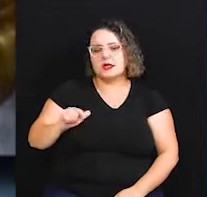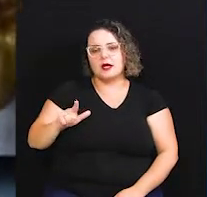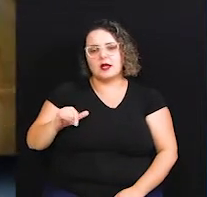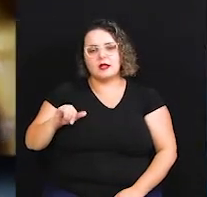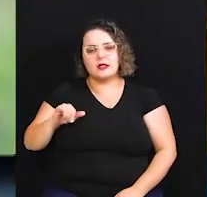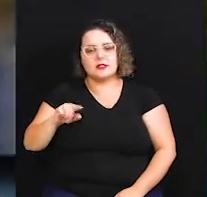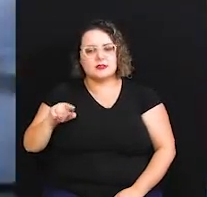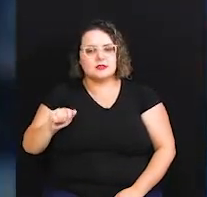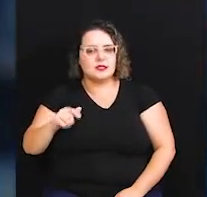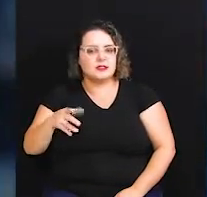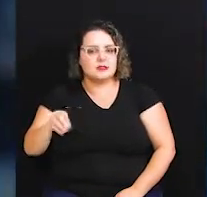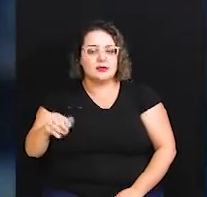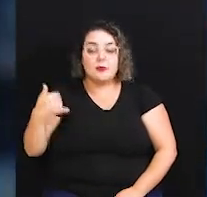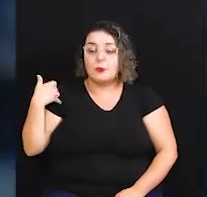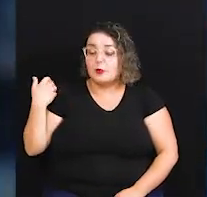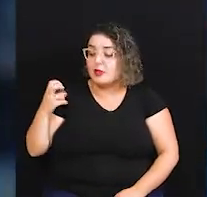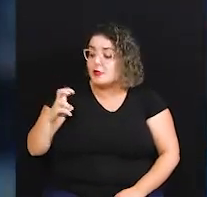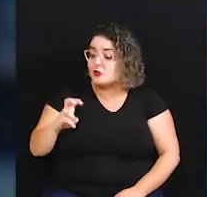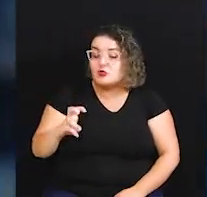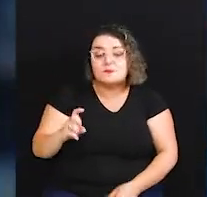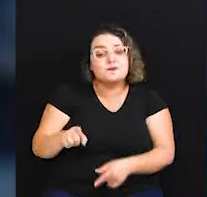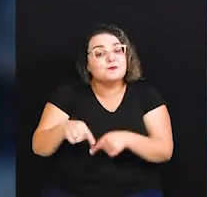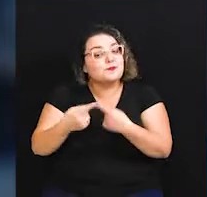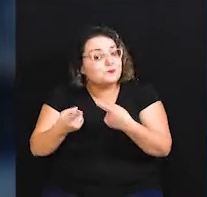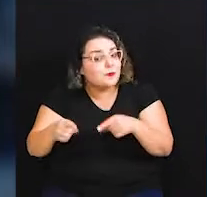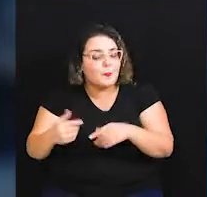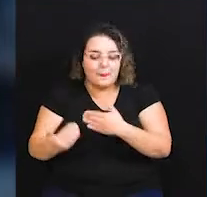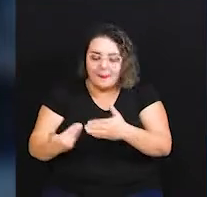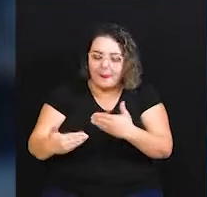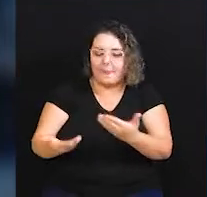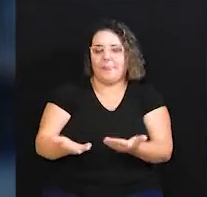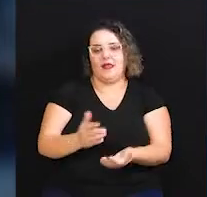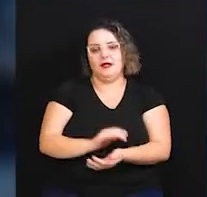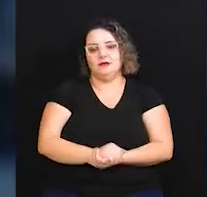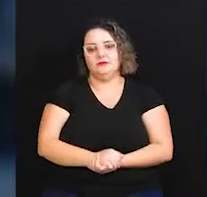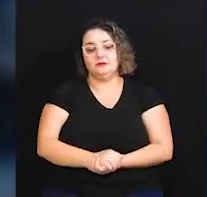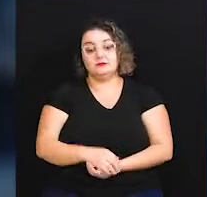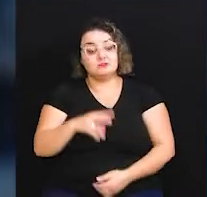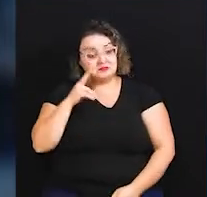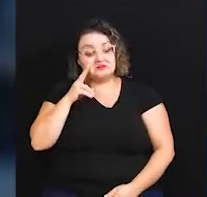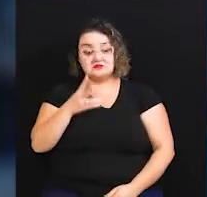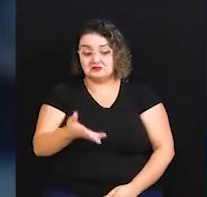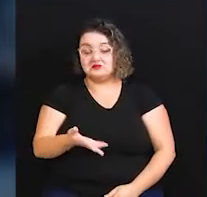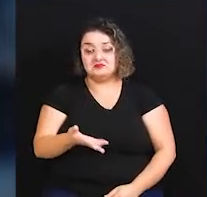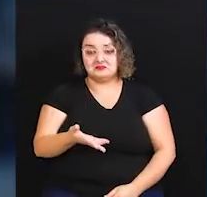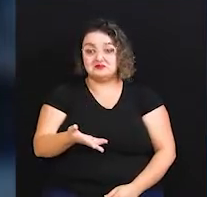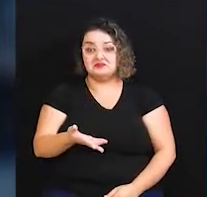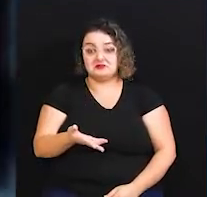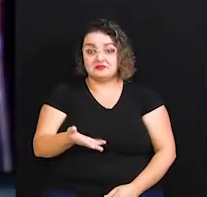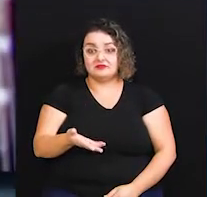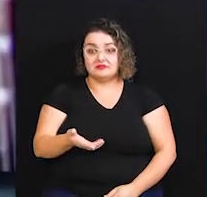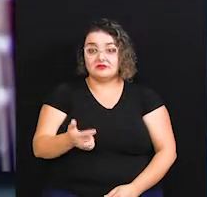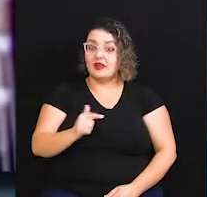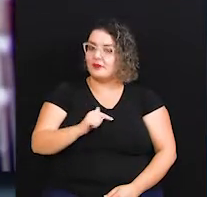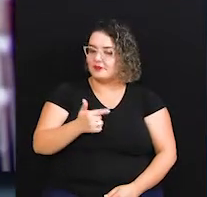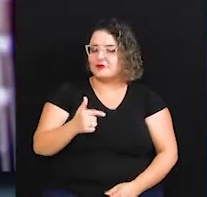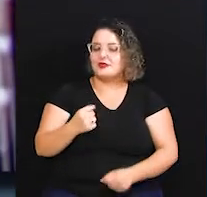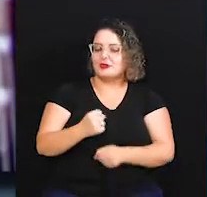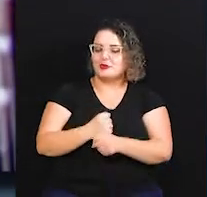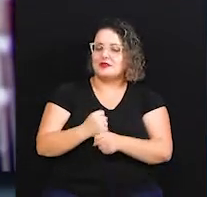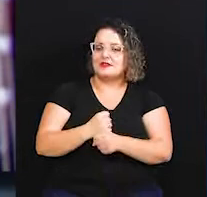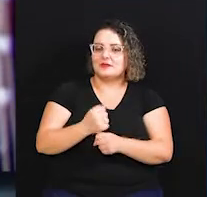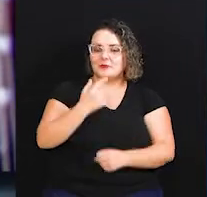anos de idade, né, tendo esse processo de musicalização. E eu vejo, né, poxa, são 22